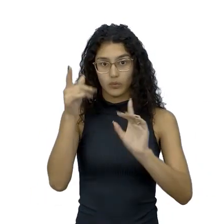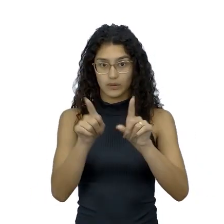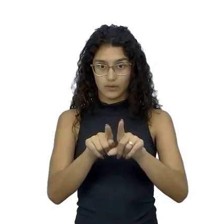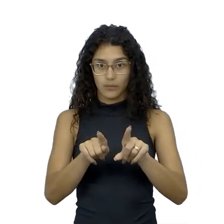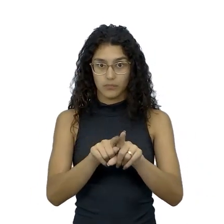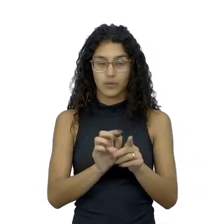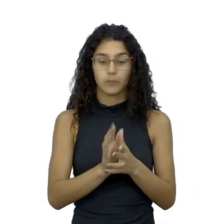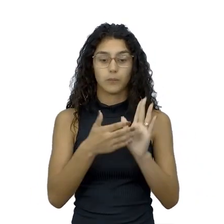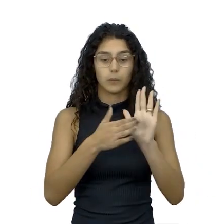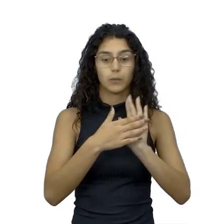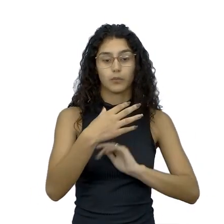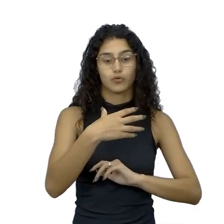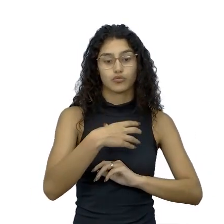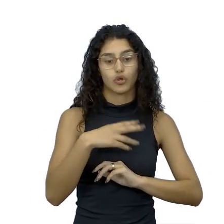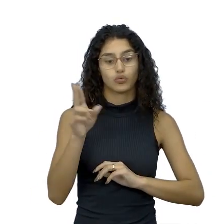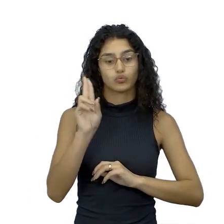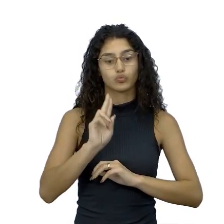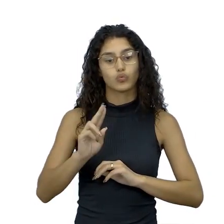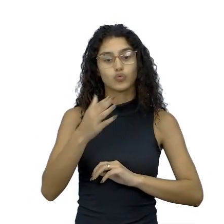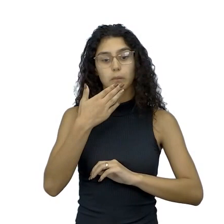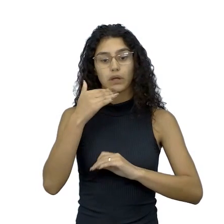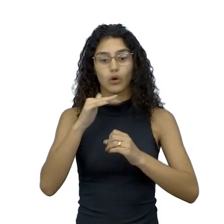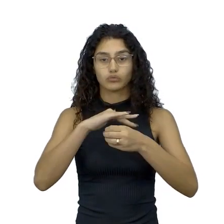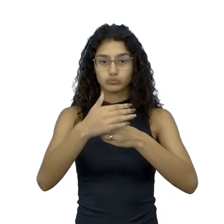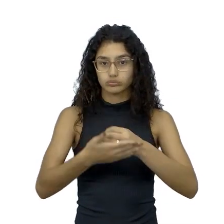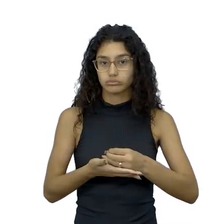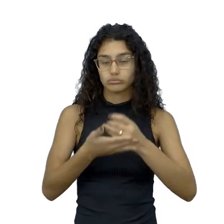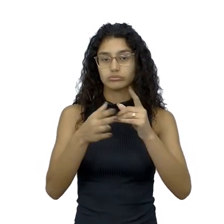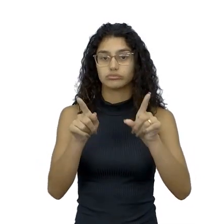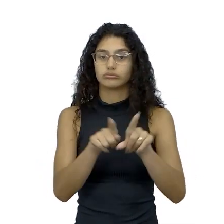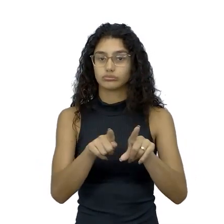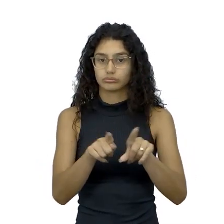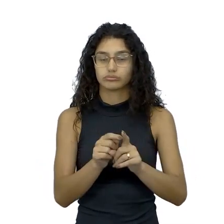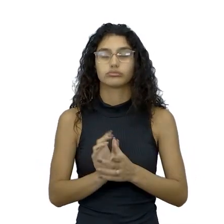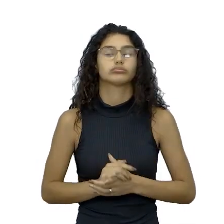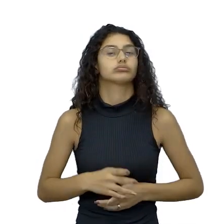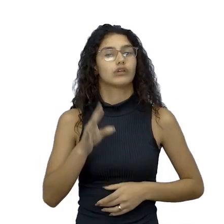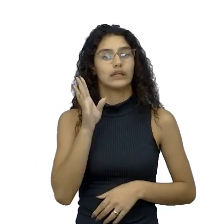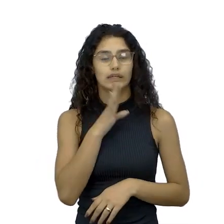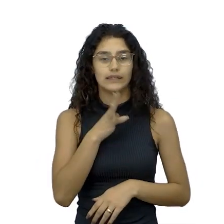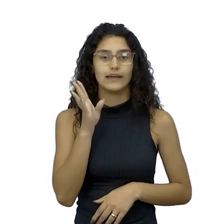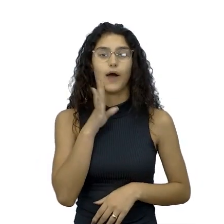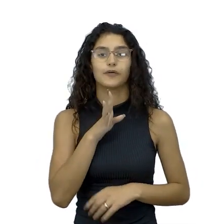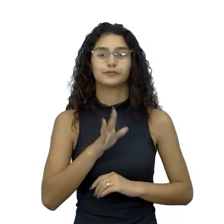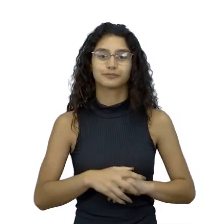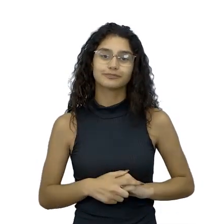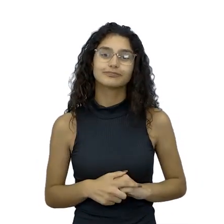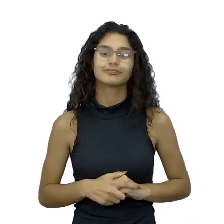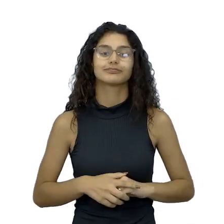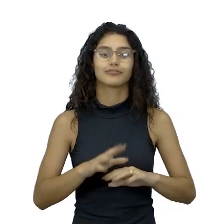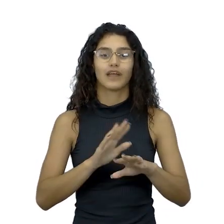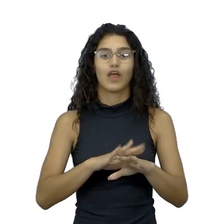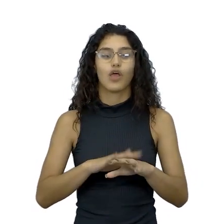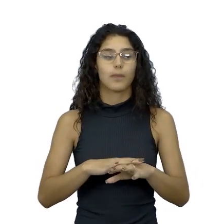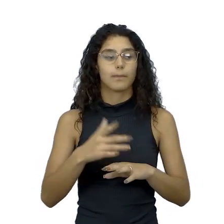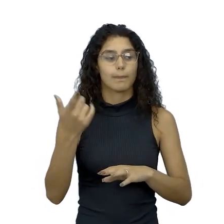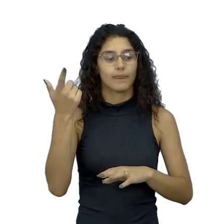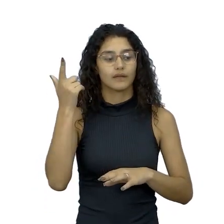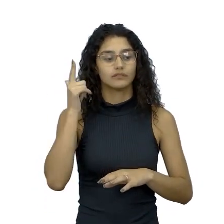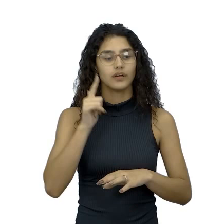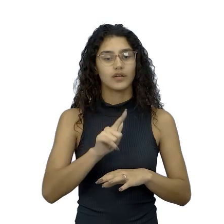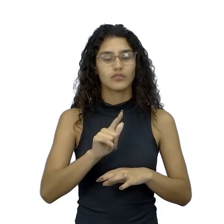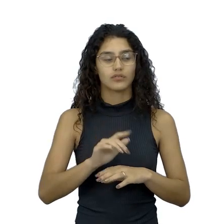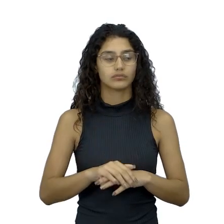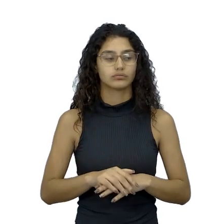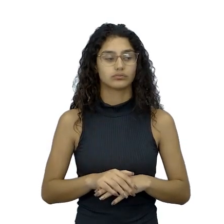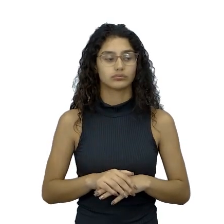propondo modos de consumo mais sustentáveis. Vejam só, né, que legal. Você, inclusive, consegue ampliar essa discussão,